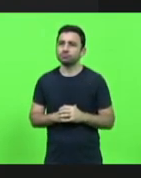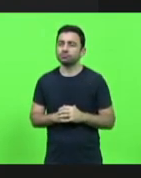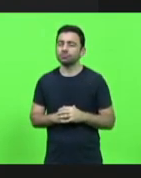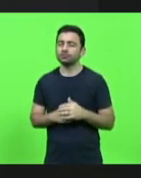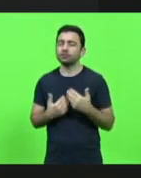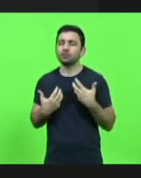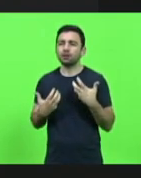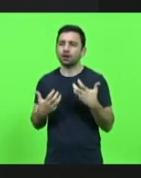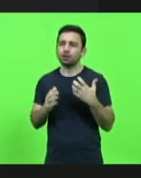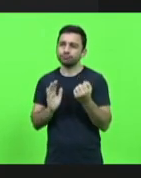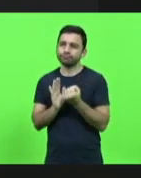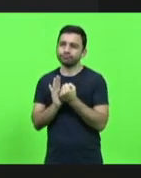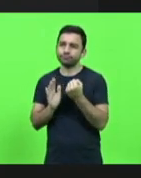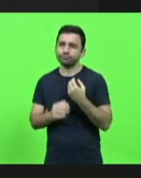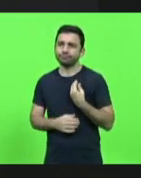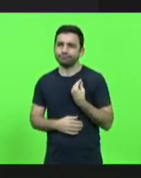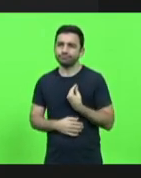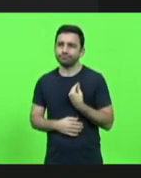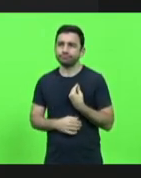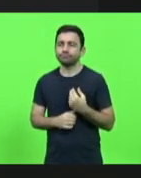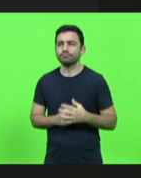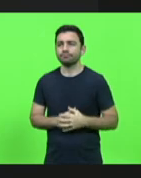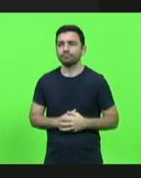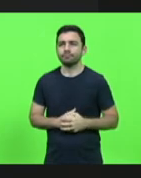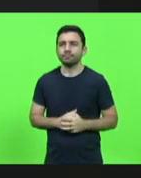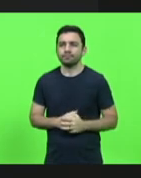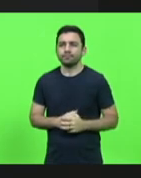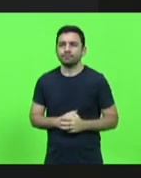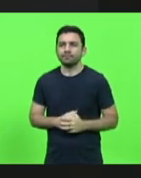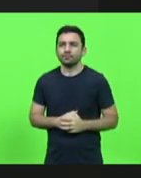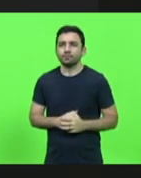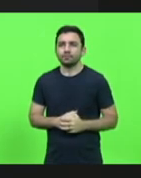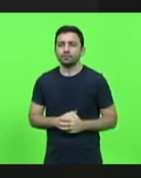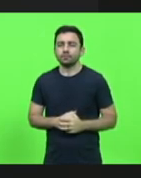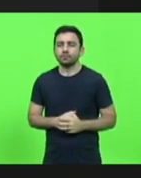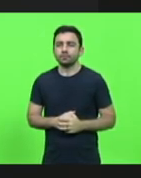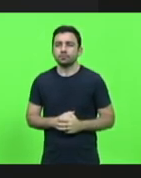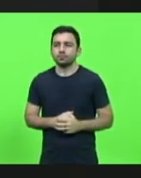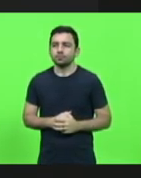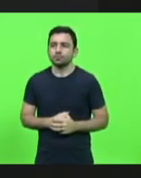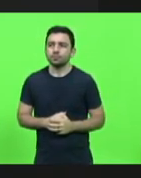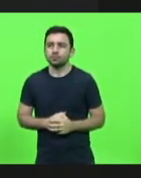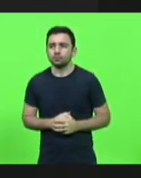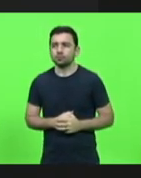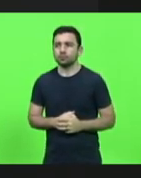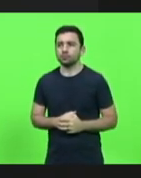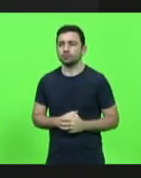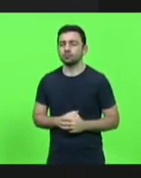de registrar a minha presença. Pois não, deputado, será registrado.